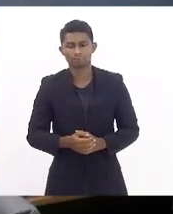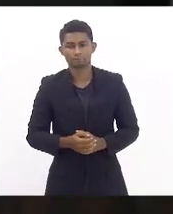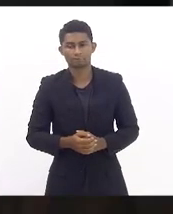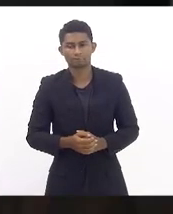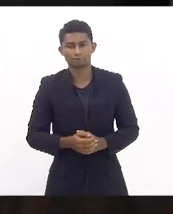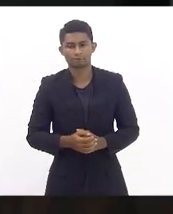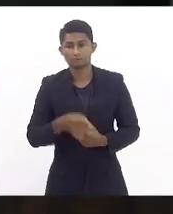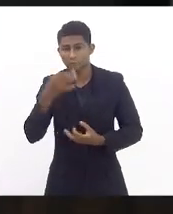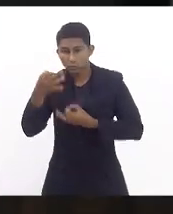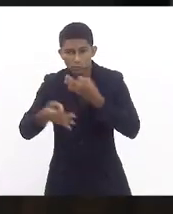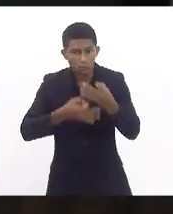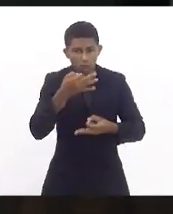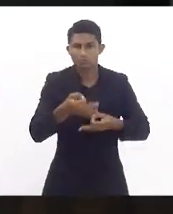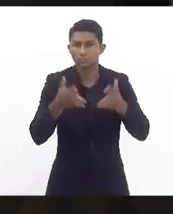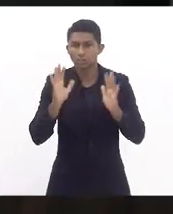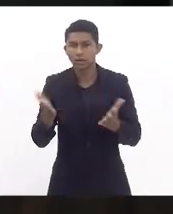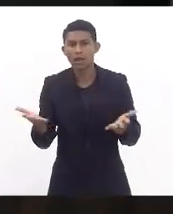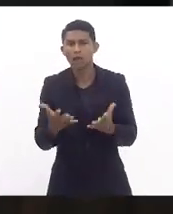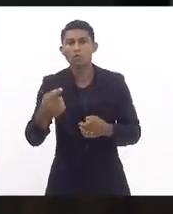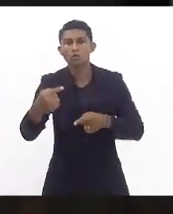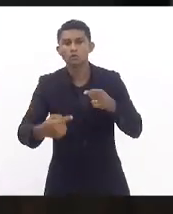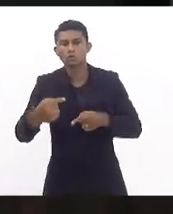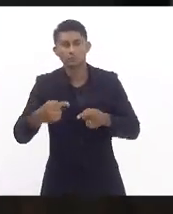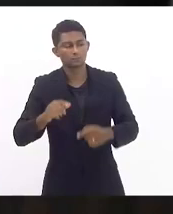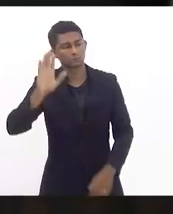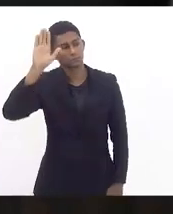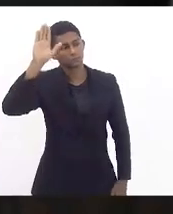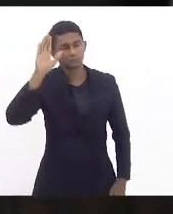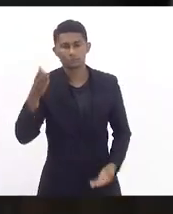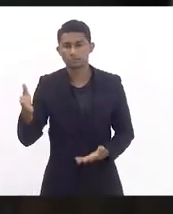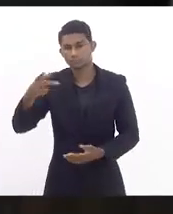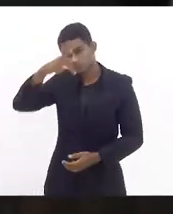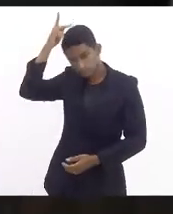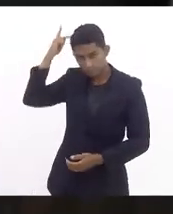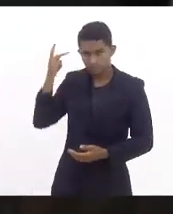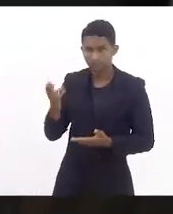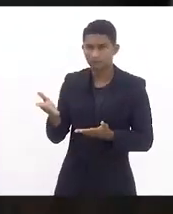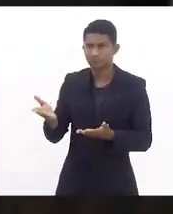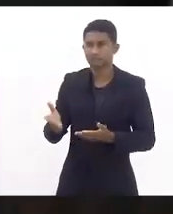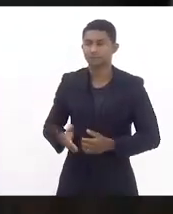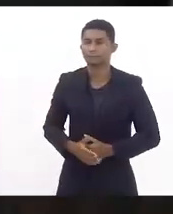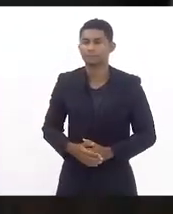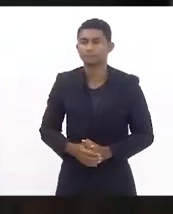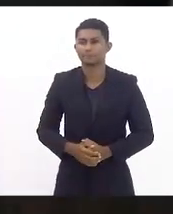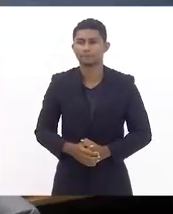Com os pareceres emitidos em discussão. Para discutir, senhor presidente. Deputado Luiz Paulo, para discutir.